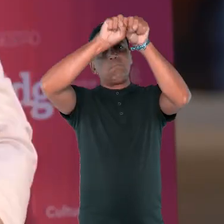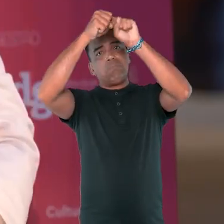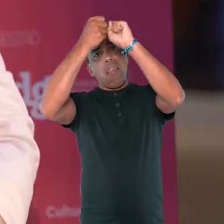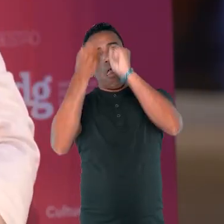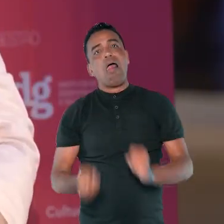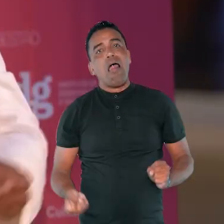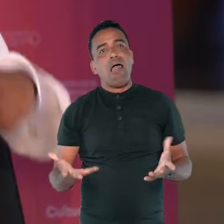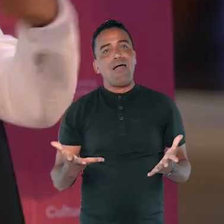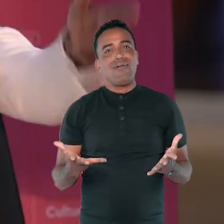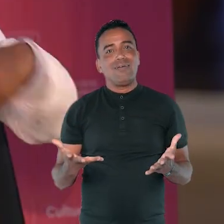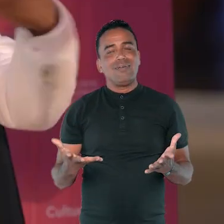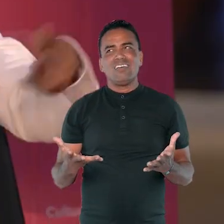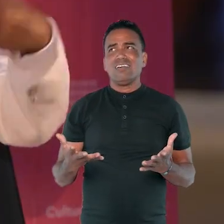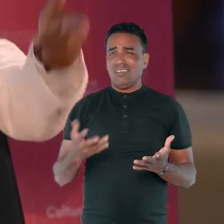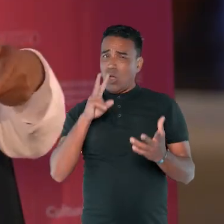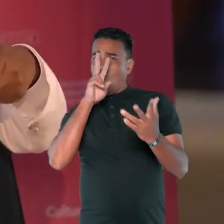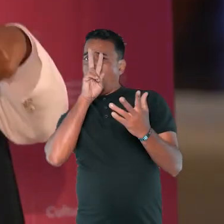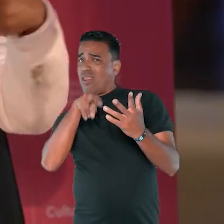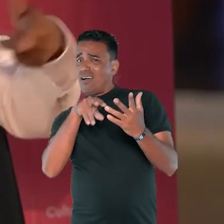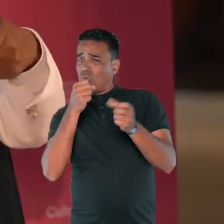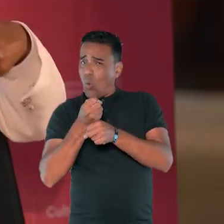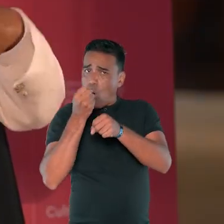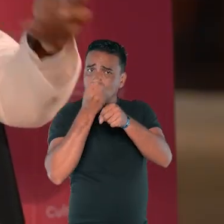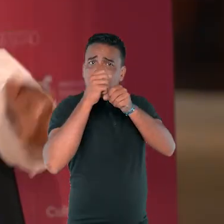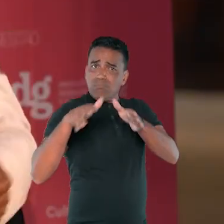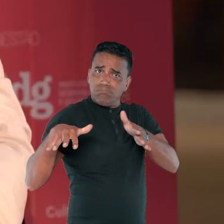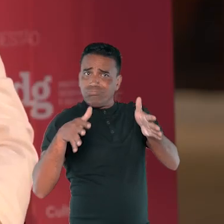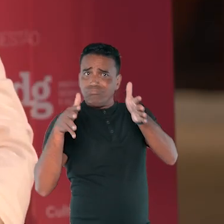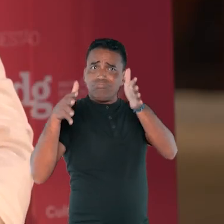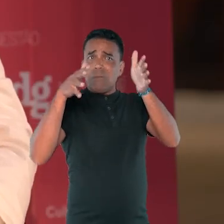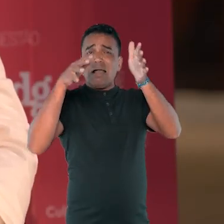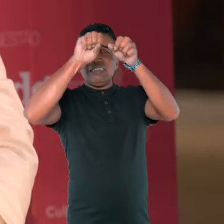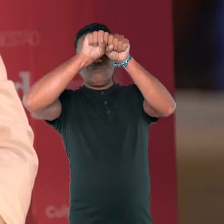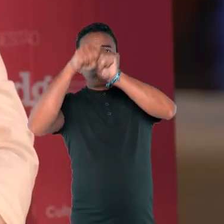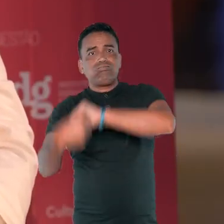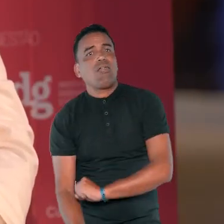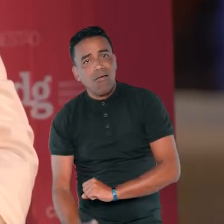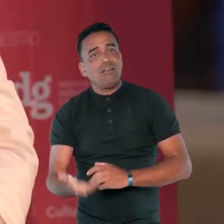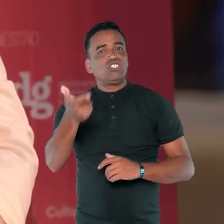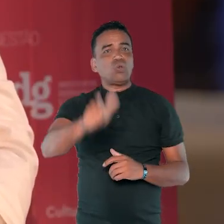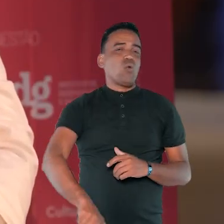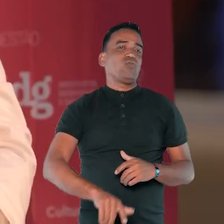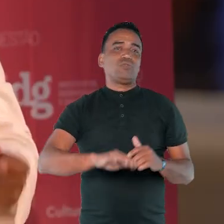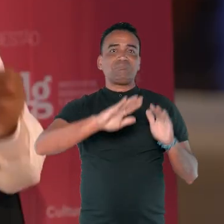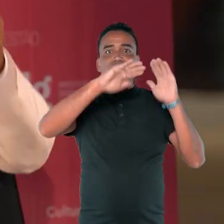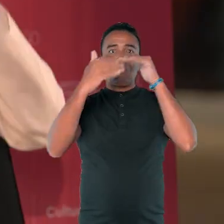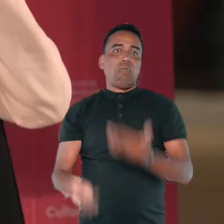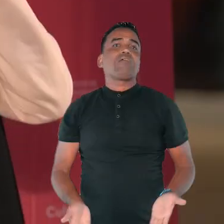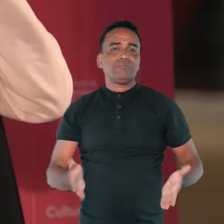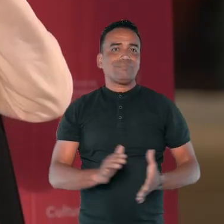meio olhando uma coisa que está se destruindo ali, né? E eu